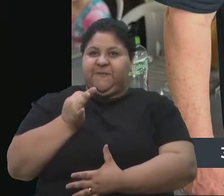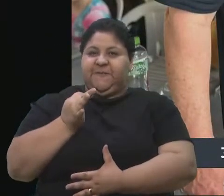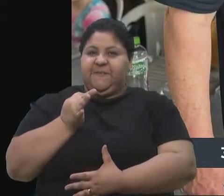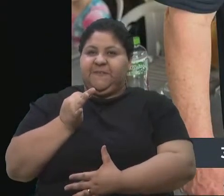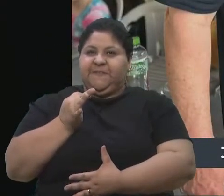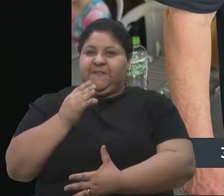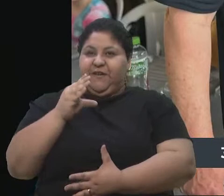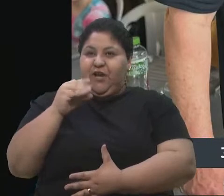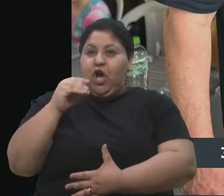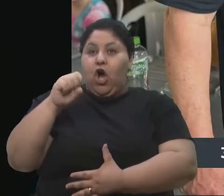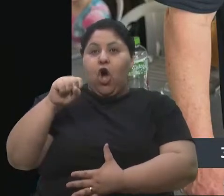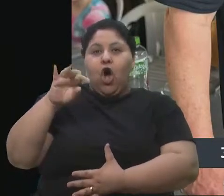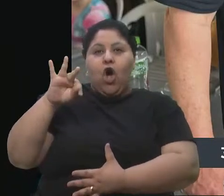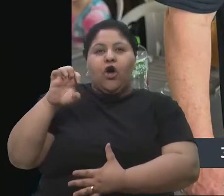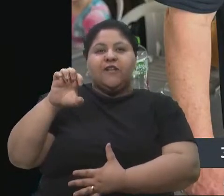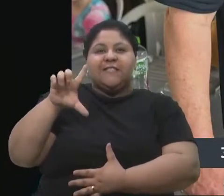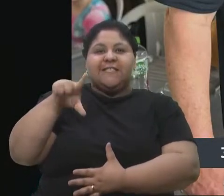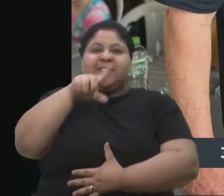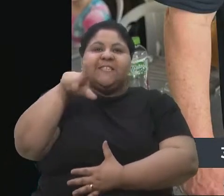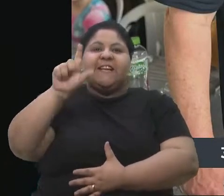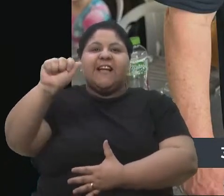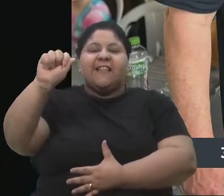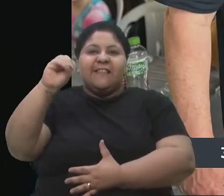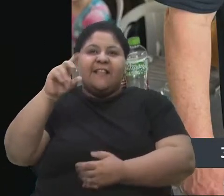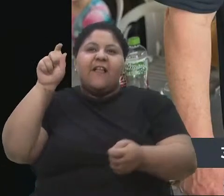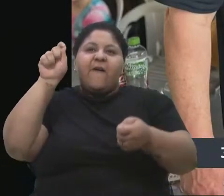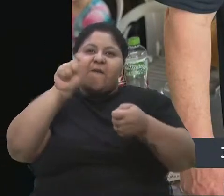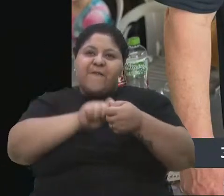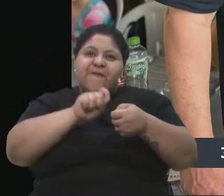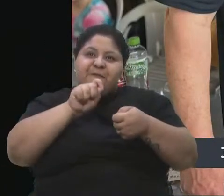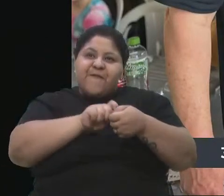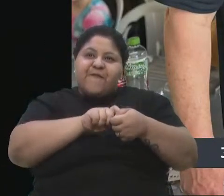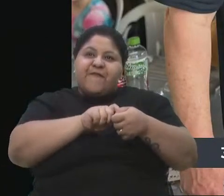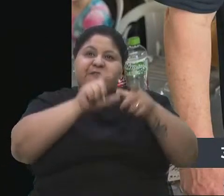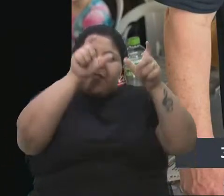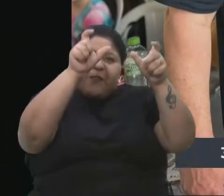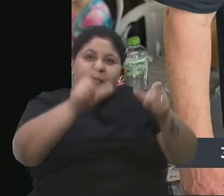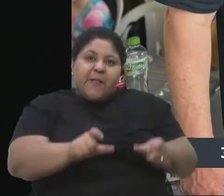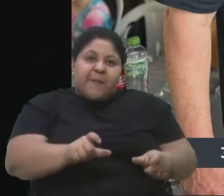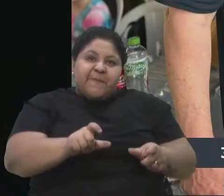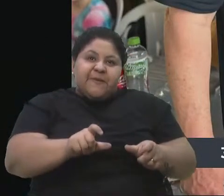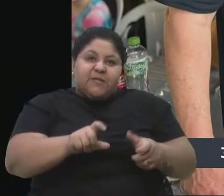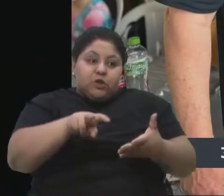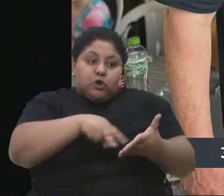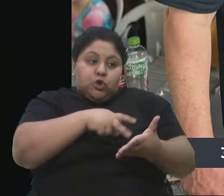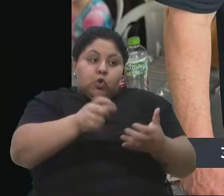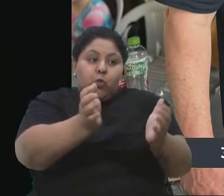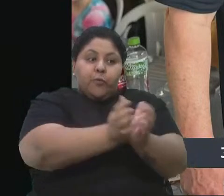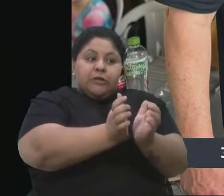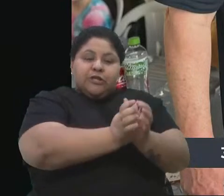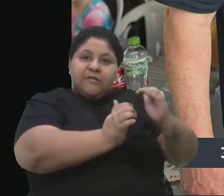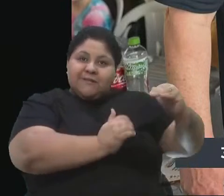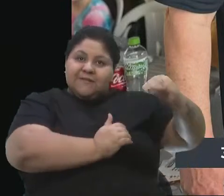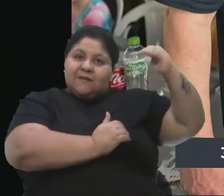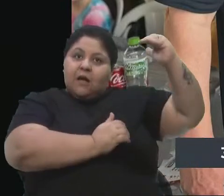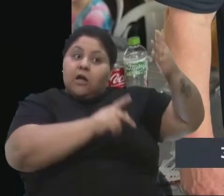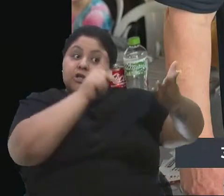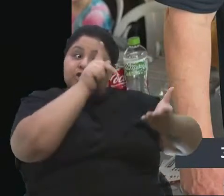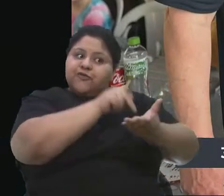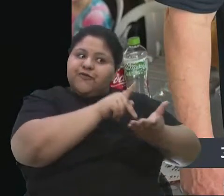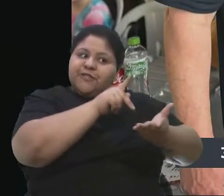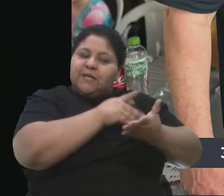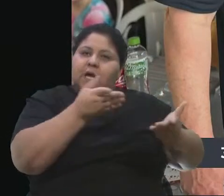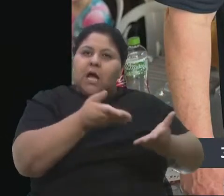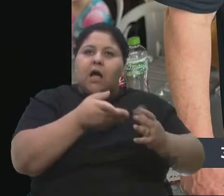costelão que foi feito pela Invernada Adulta do Pampa, a turma lá trabalhando de verdade, né? Eles estão, nesses momentos, inclusive,